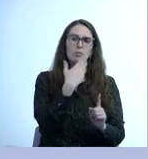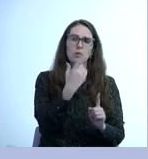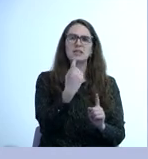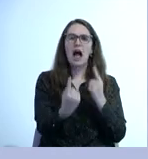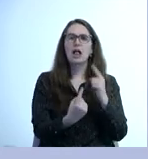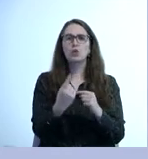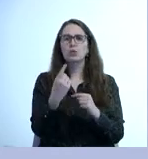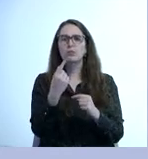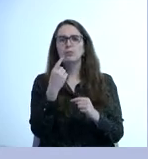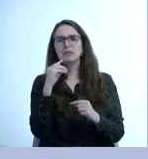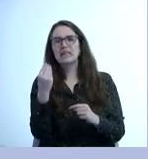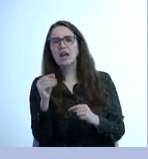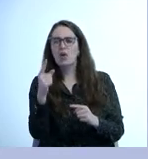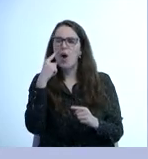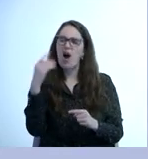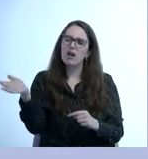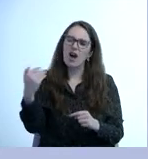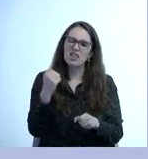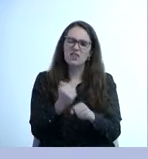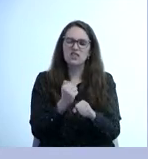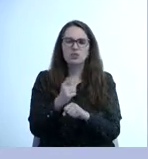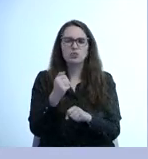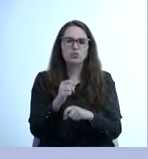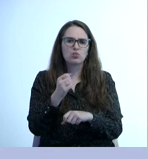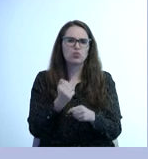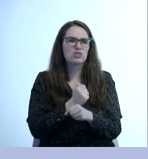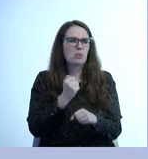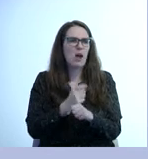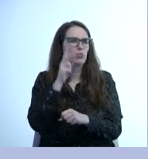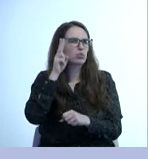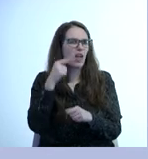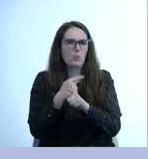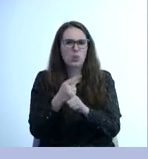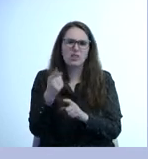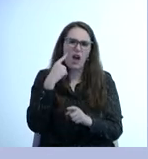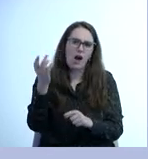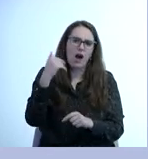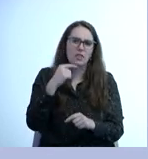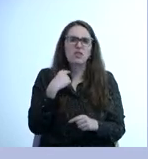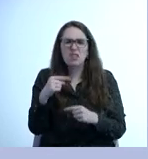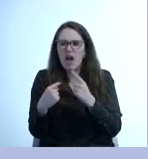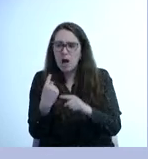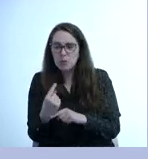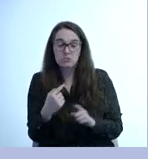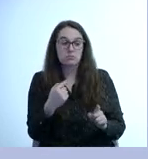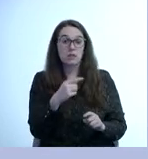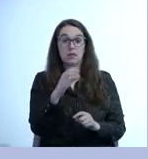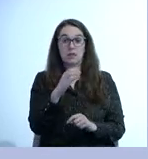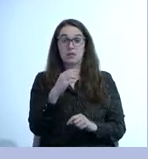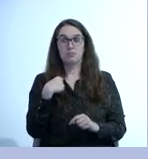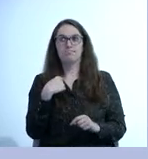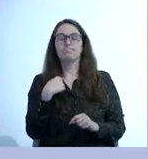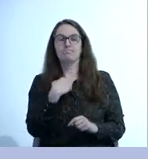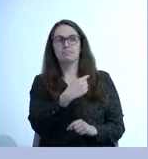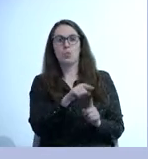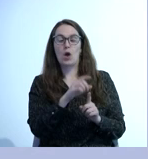umas diretas a desenhar estereotomias da, penso que de Porto Alegre, da Segurança Social. E a primeira vez que encontrei o João Luís